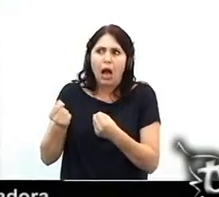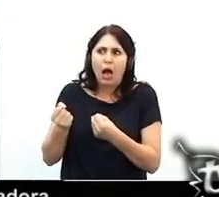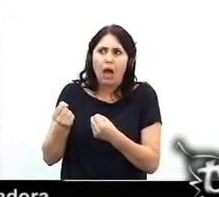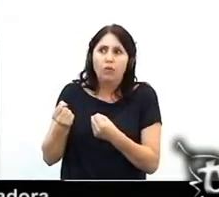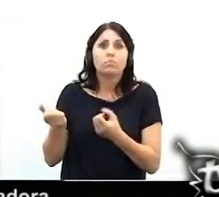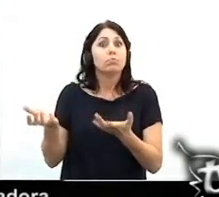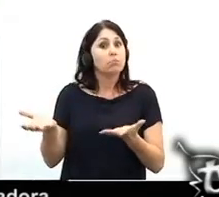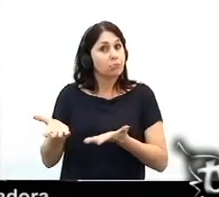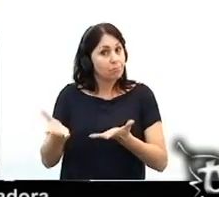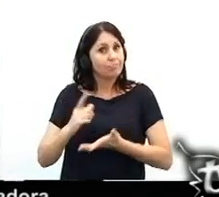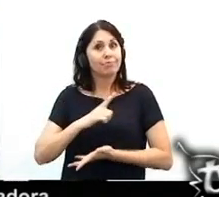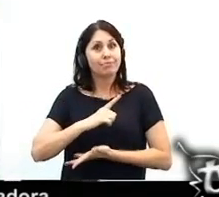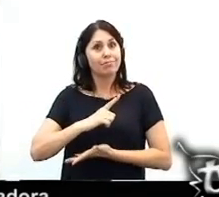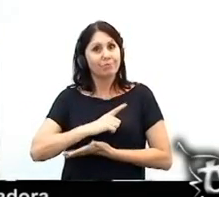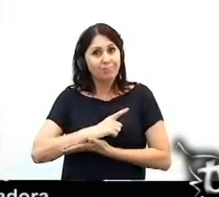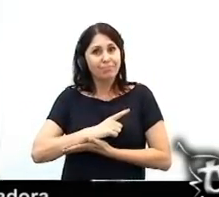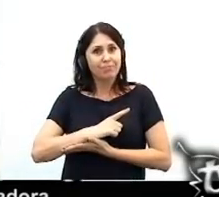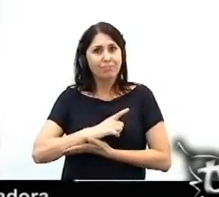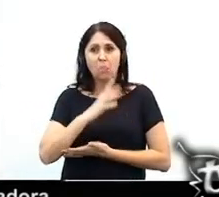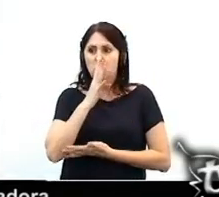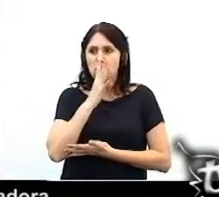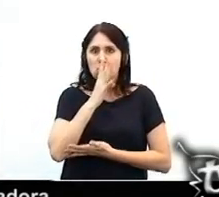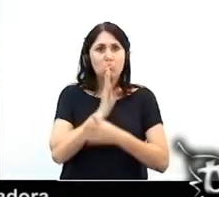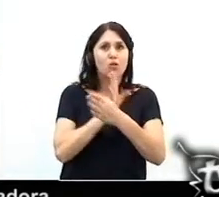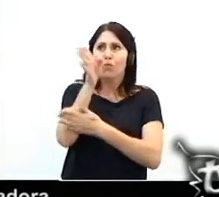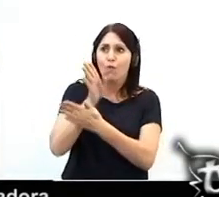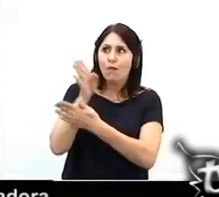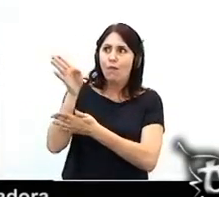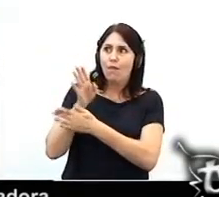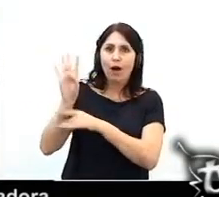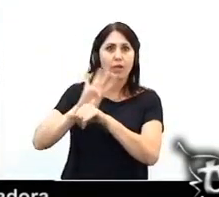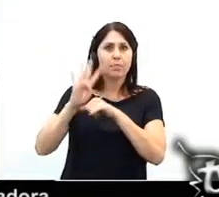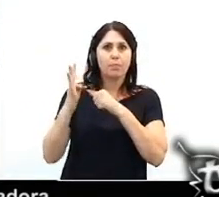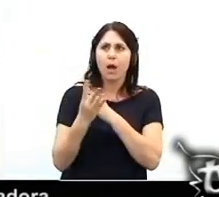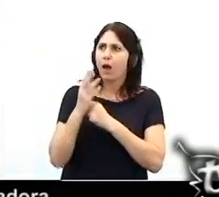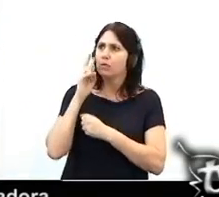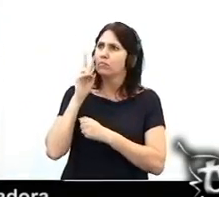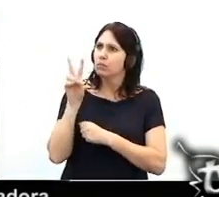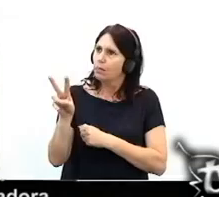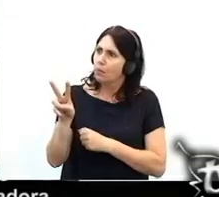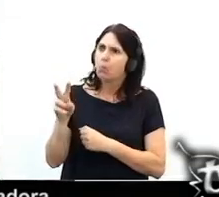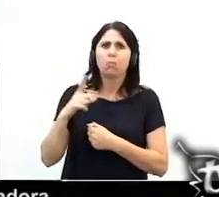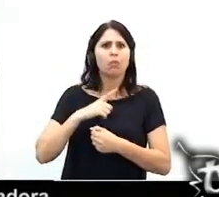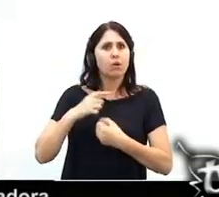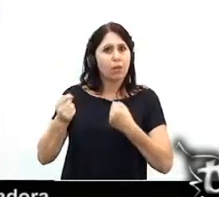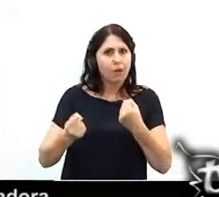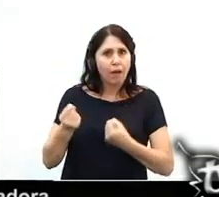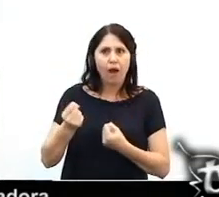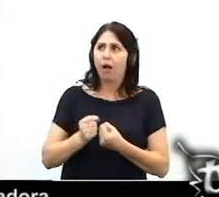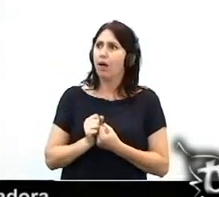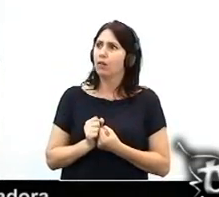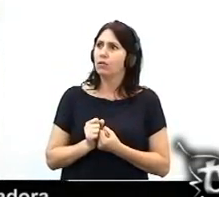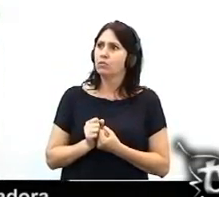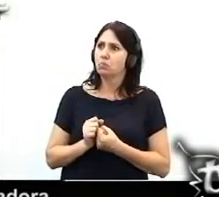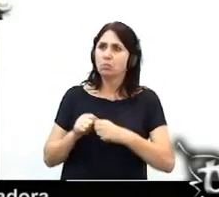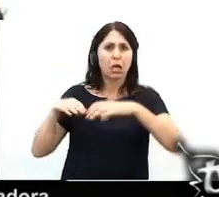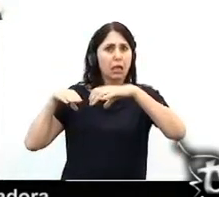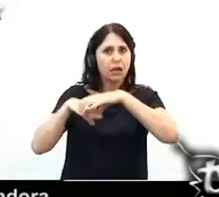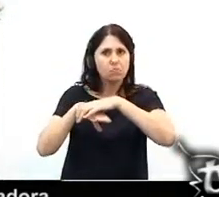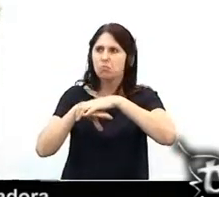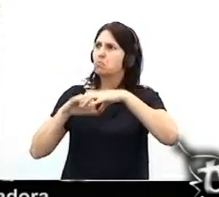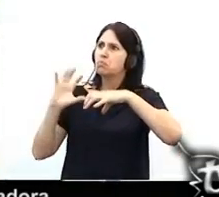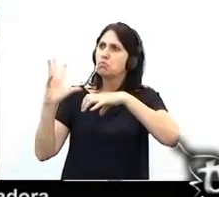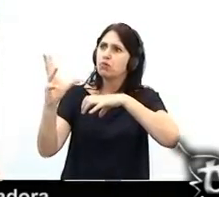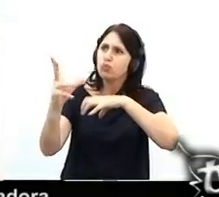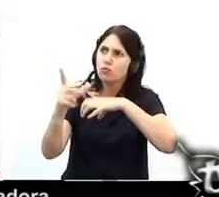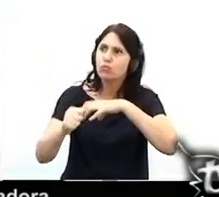elevada de carros aí, né? O fácil acesso, as pessoas que nem sonhavam em ter carro hoje têm,